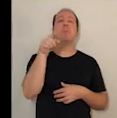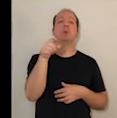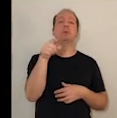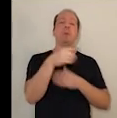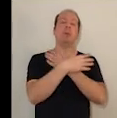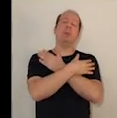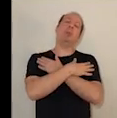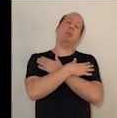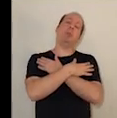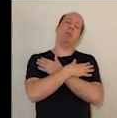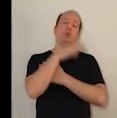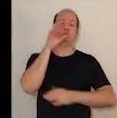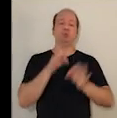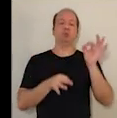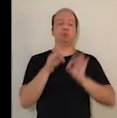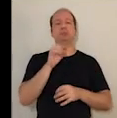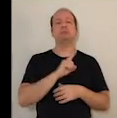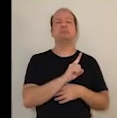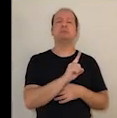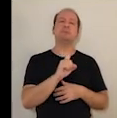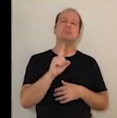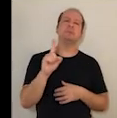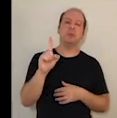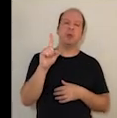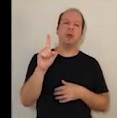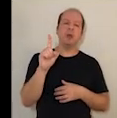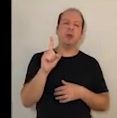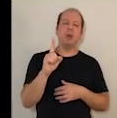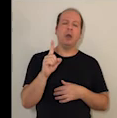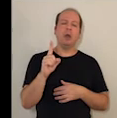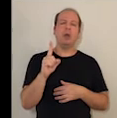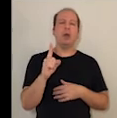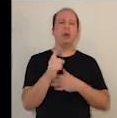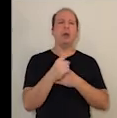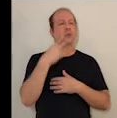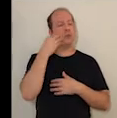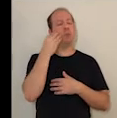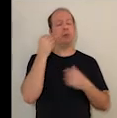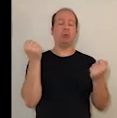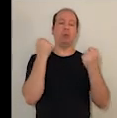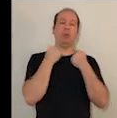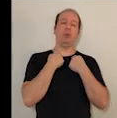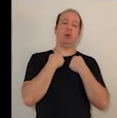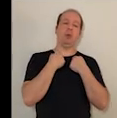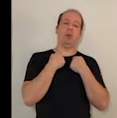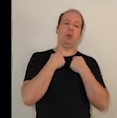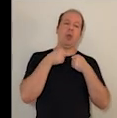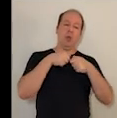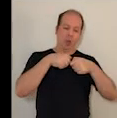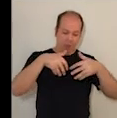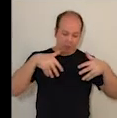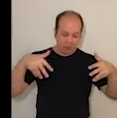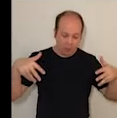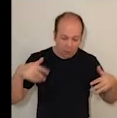Eles apontam para o leito. O juiz se aproxima do leito. Volpone, que estava começando a se levantar, se cobre de novo.